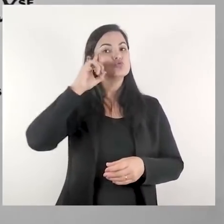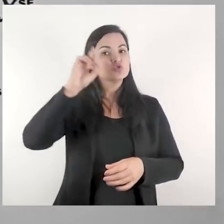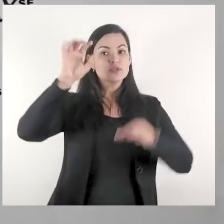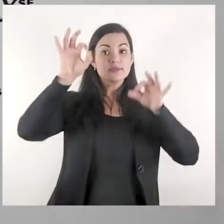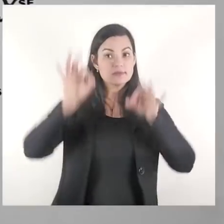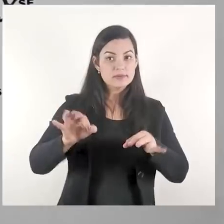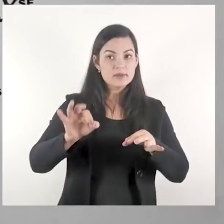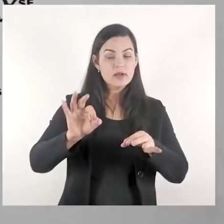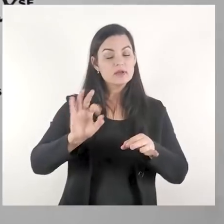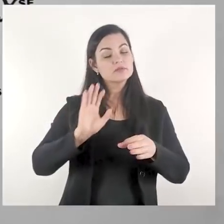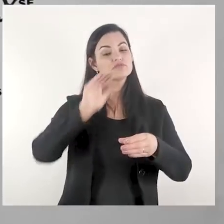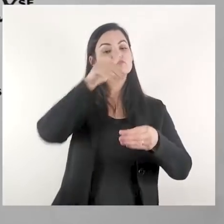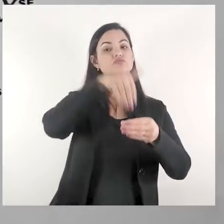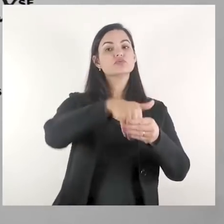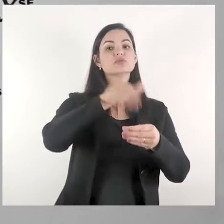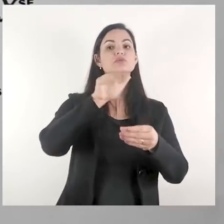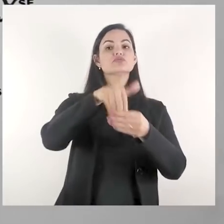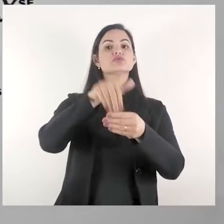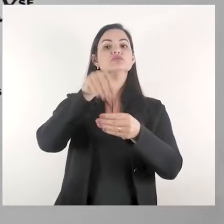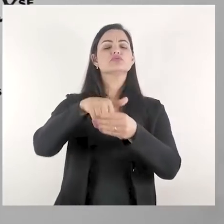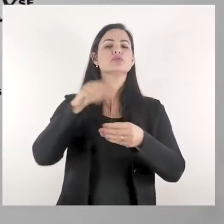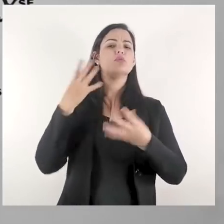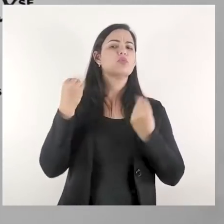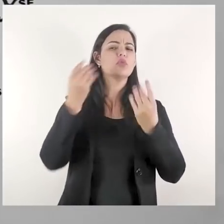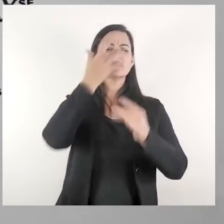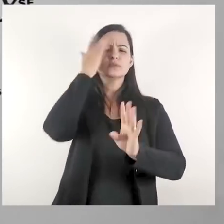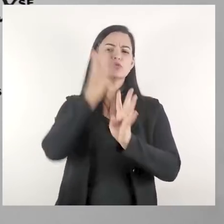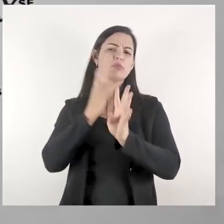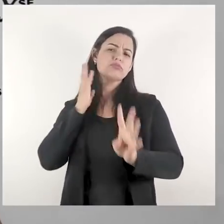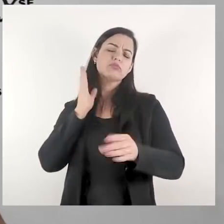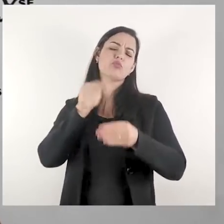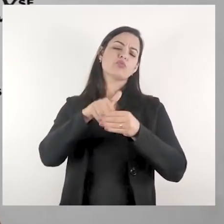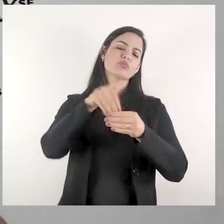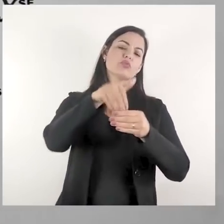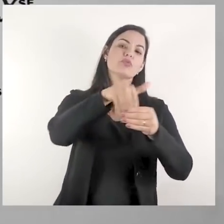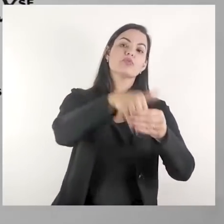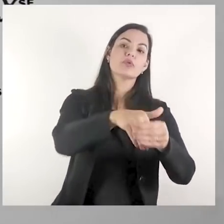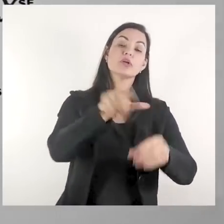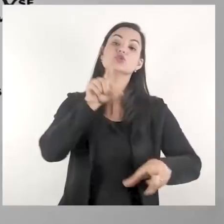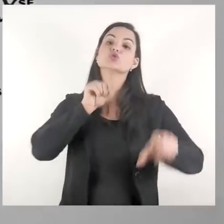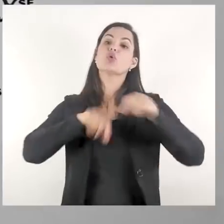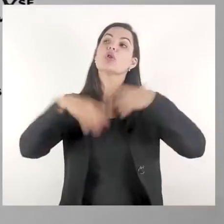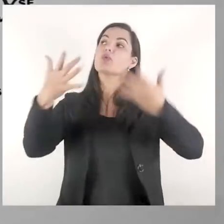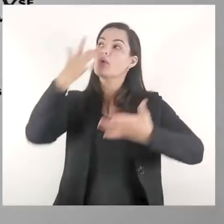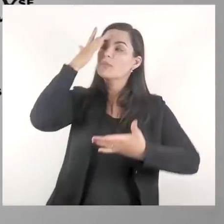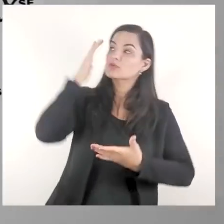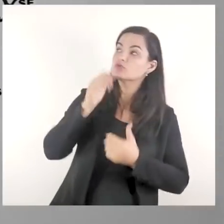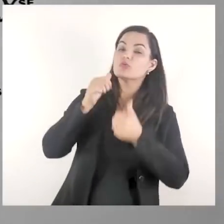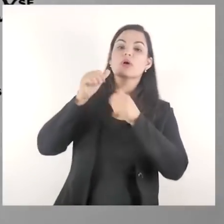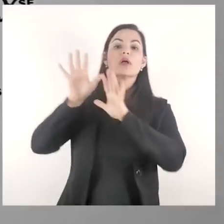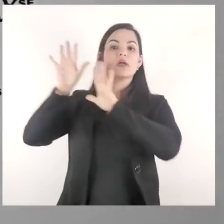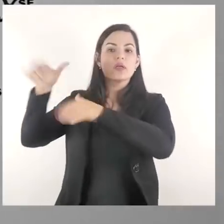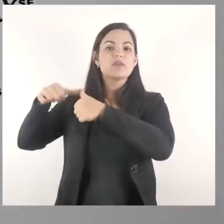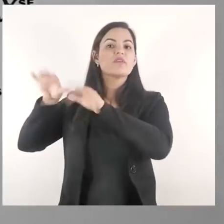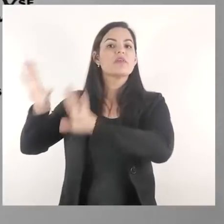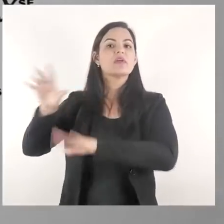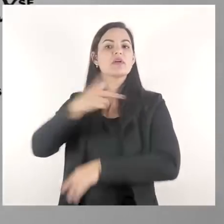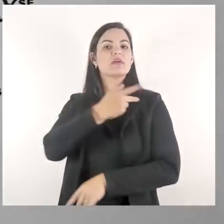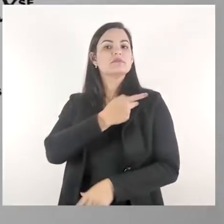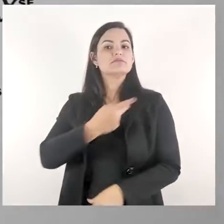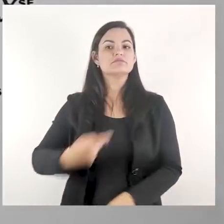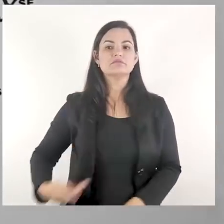vão organizar aí o funcionamento do nosso país, da mesma forma que temos as eleições